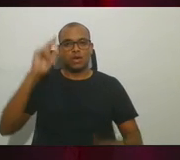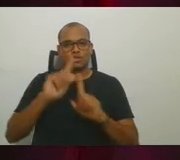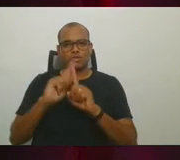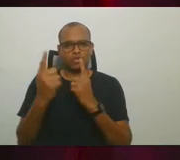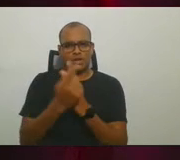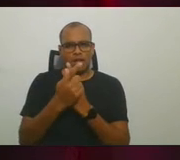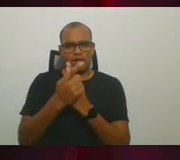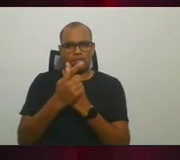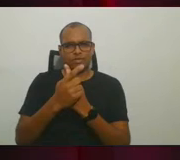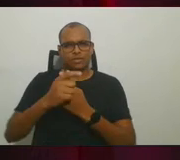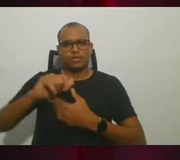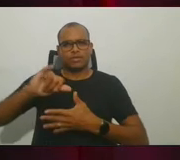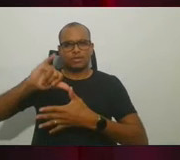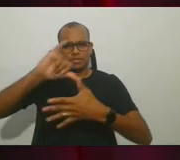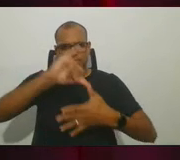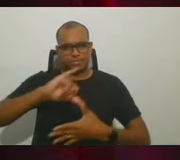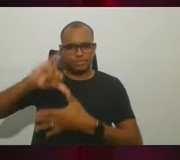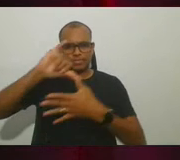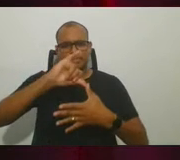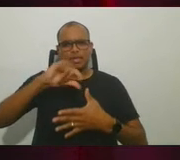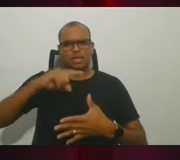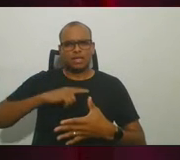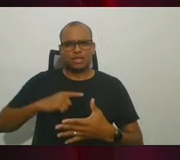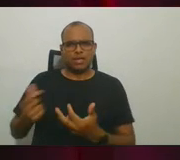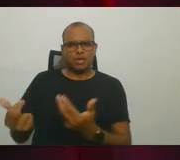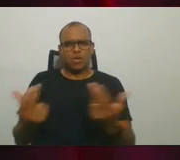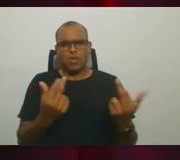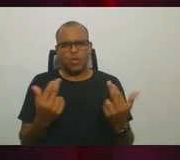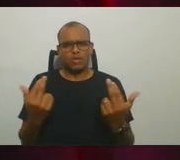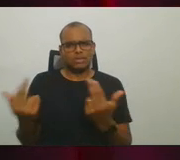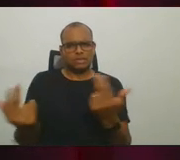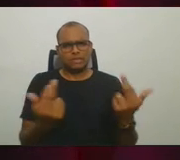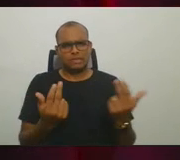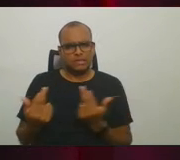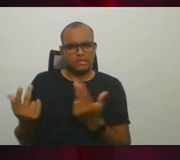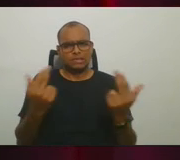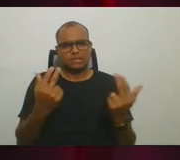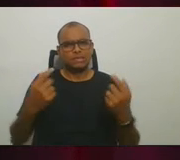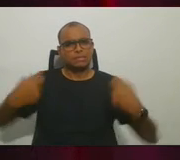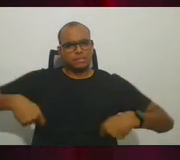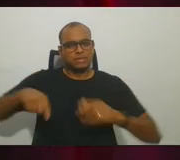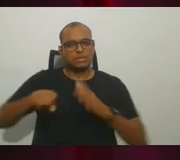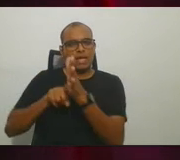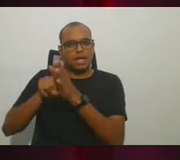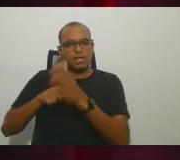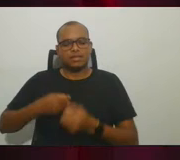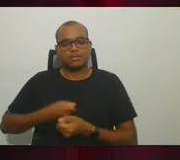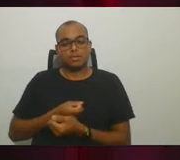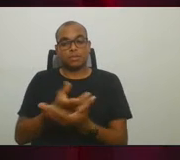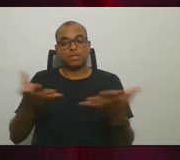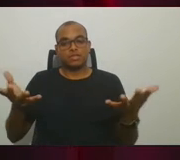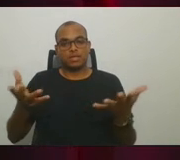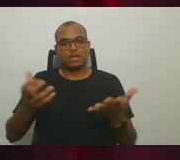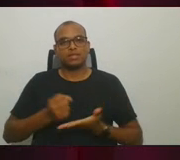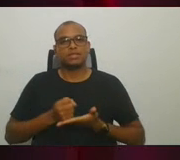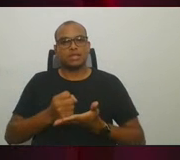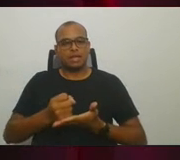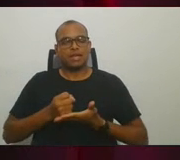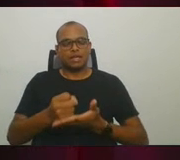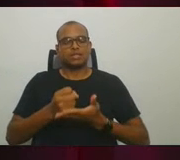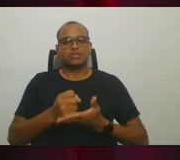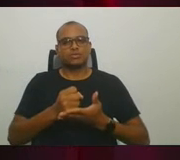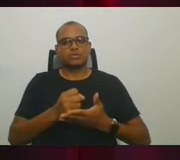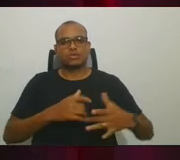questões comuns que merecem análises compartilhadas e ações solidárias. As